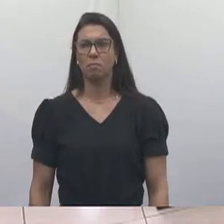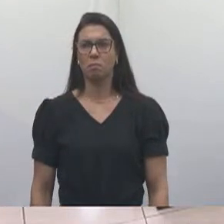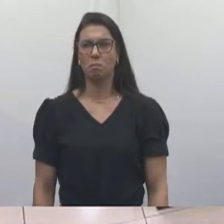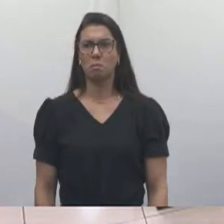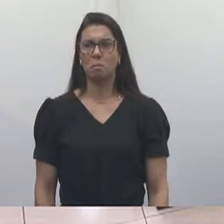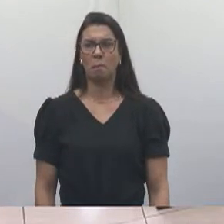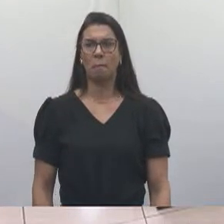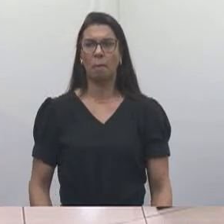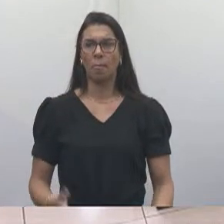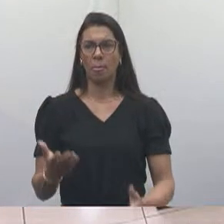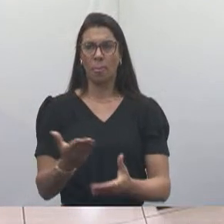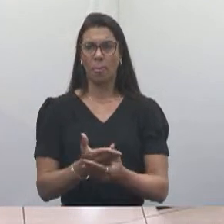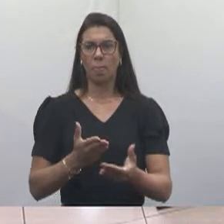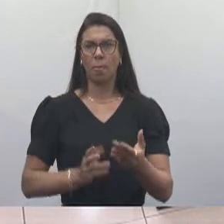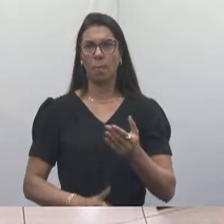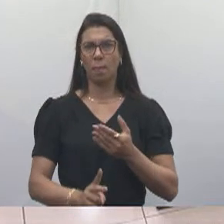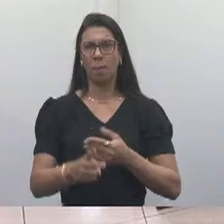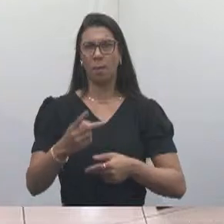O processo continua em discussão.